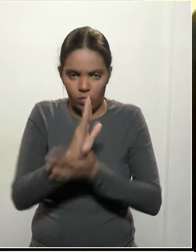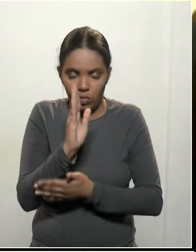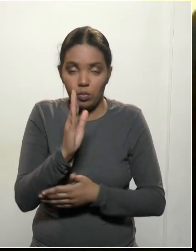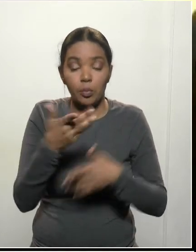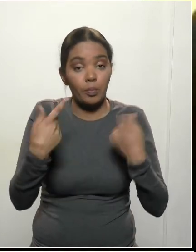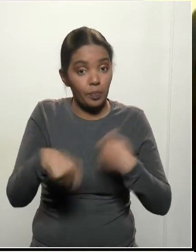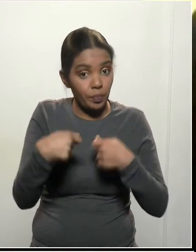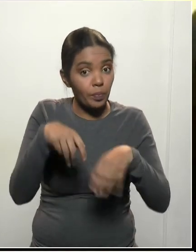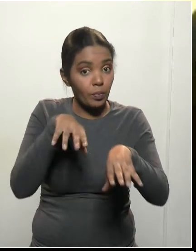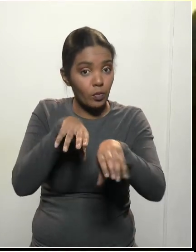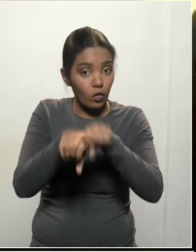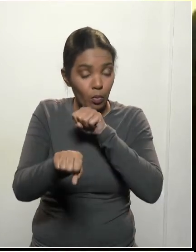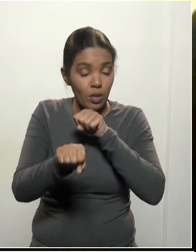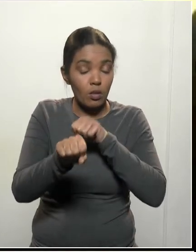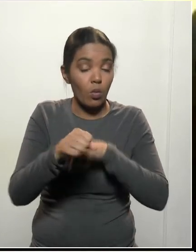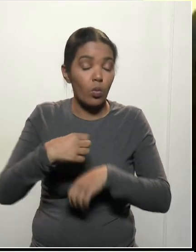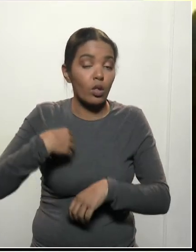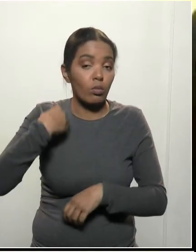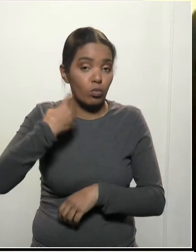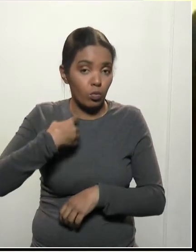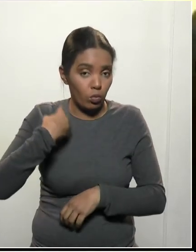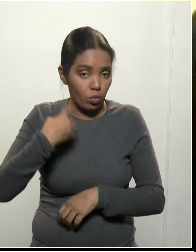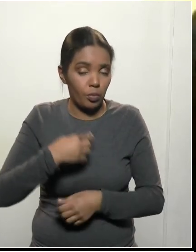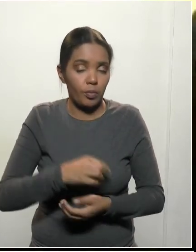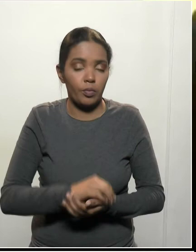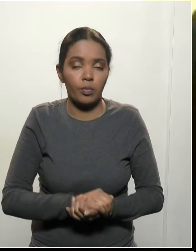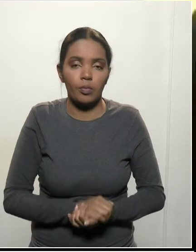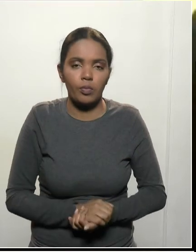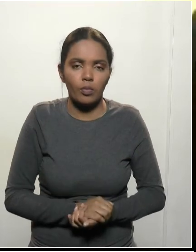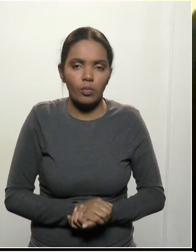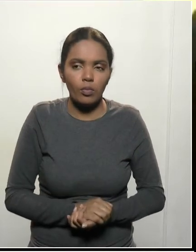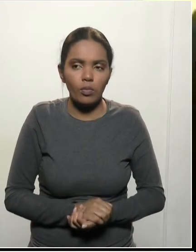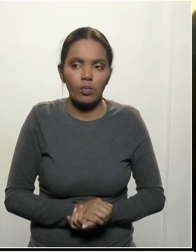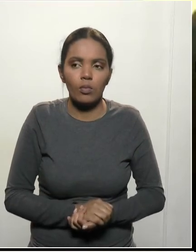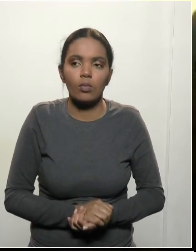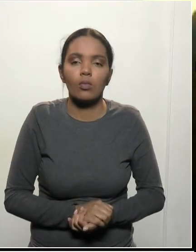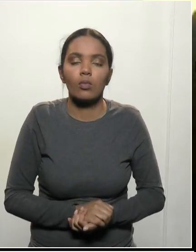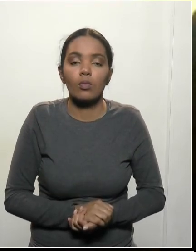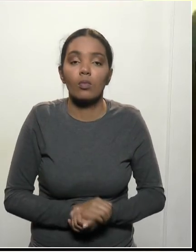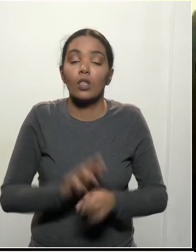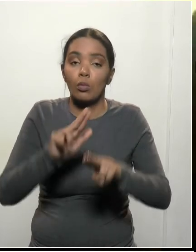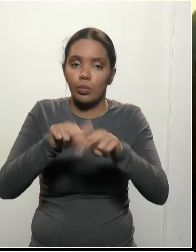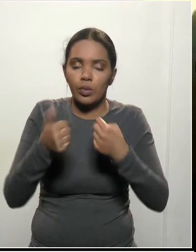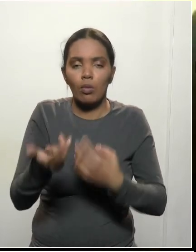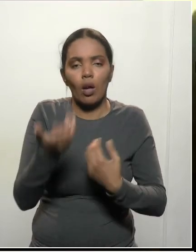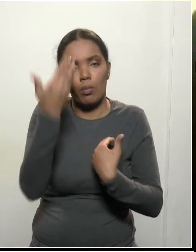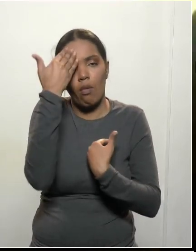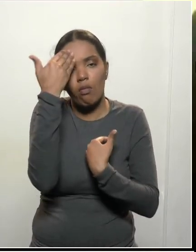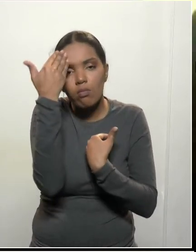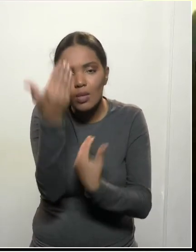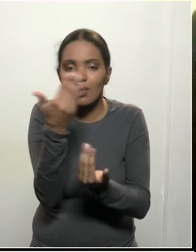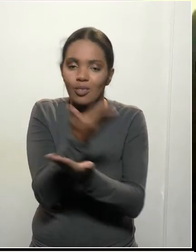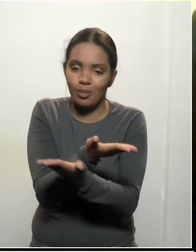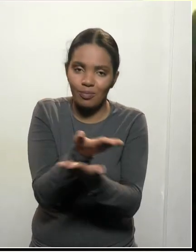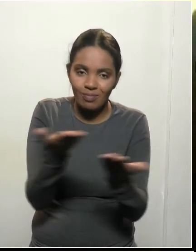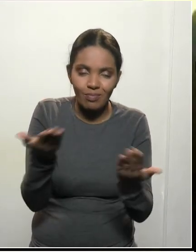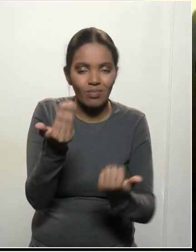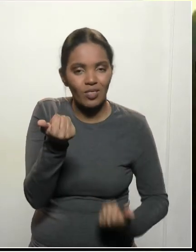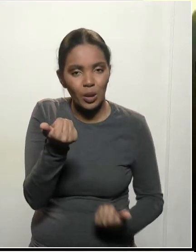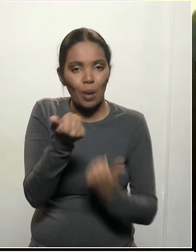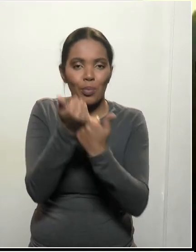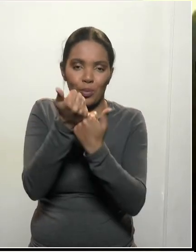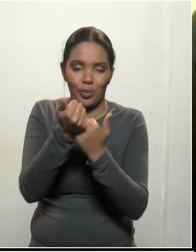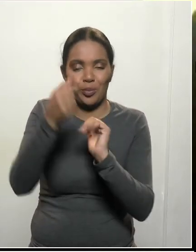ter a formação em direito, evidentemente. Então, quero agradecer e agradecer a todos o apoio a